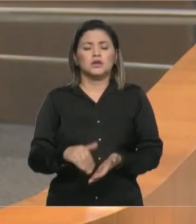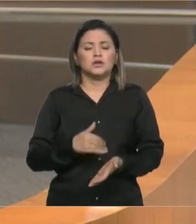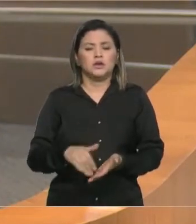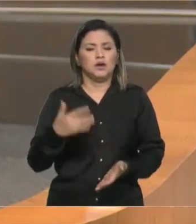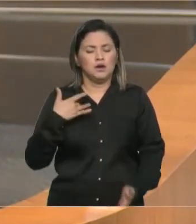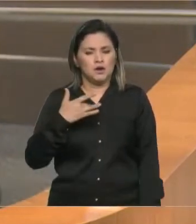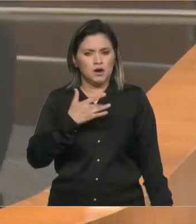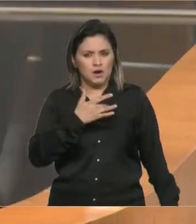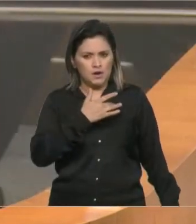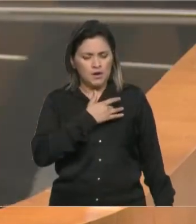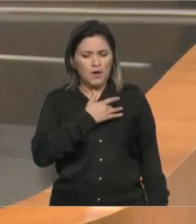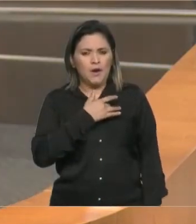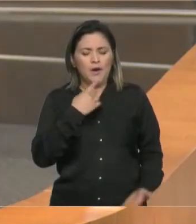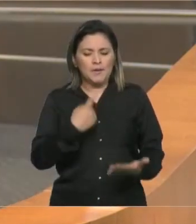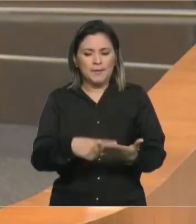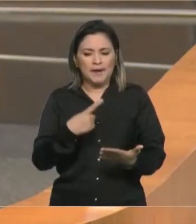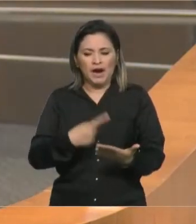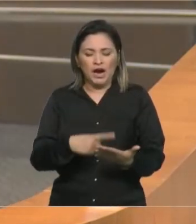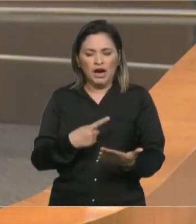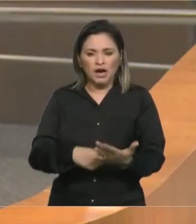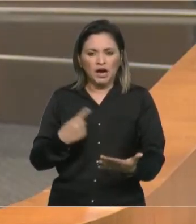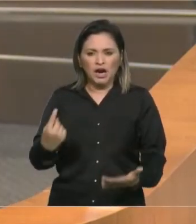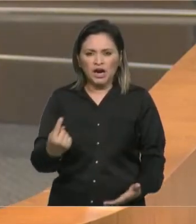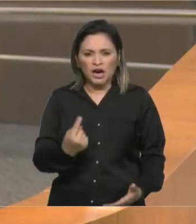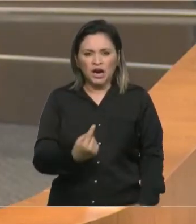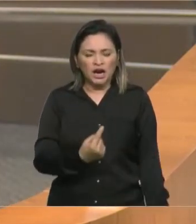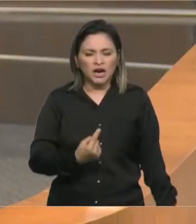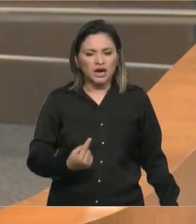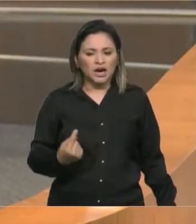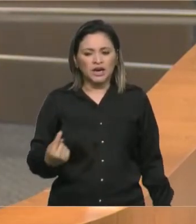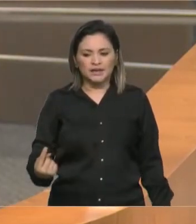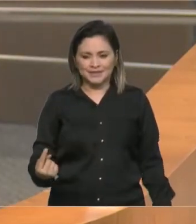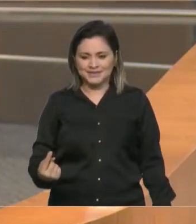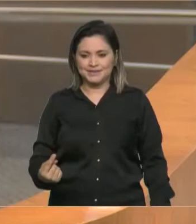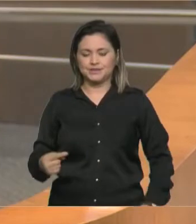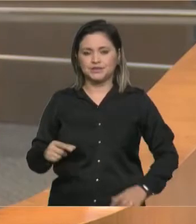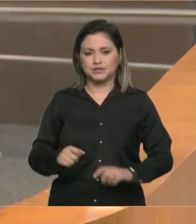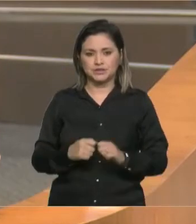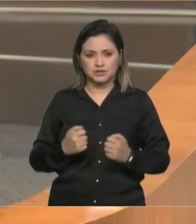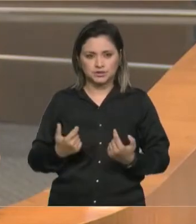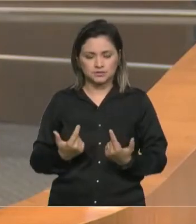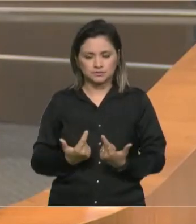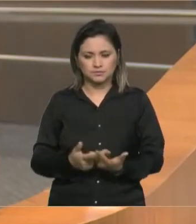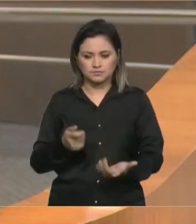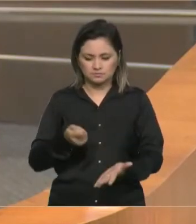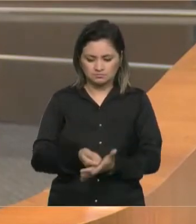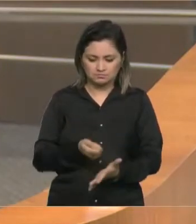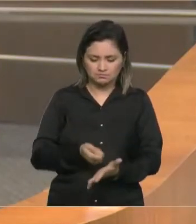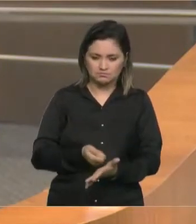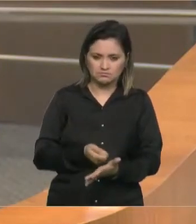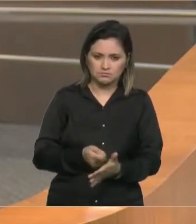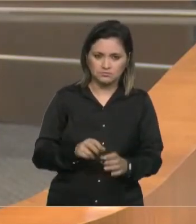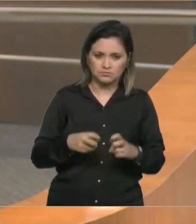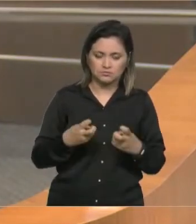ficou de agendar com cada categoria, disse que essa casa ia cobrar a partir da Comissão de